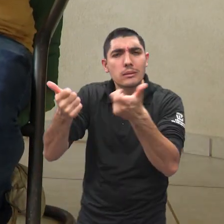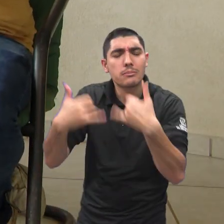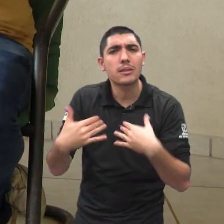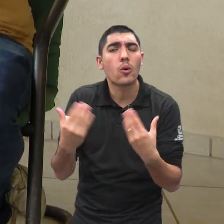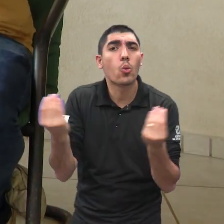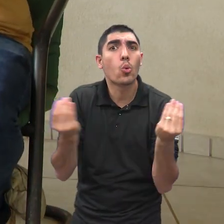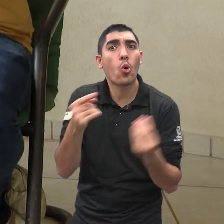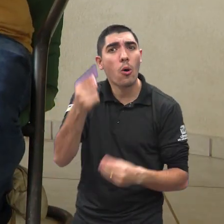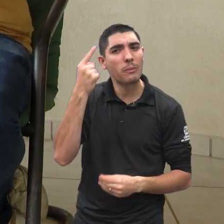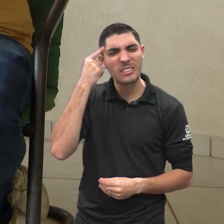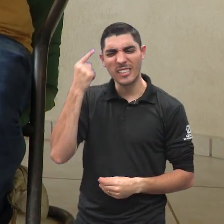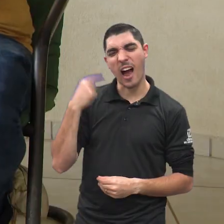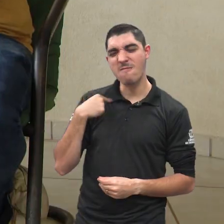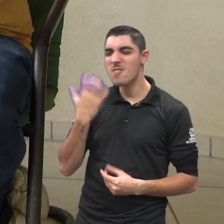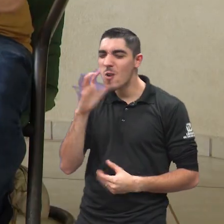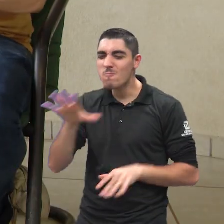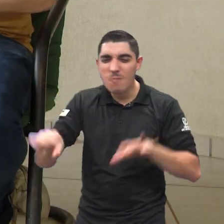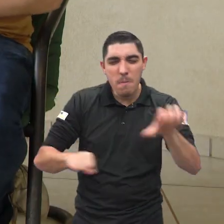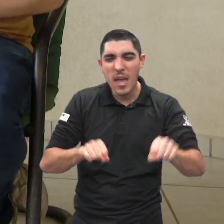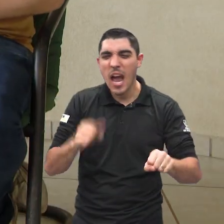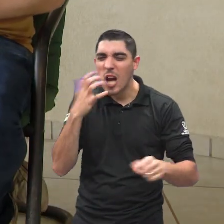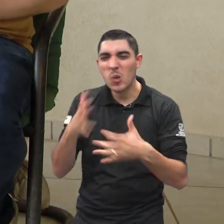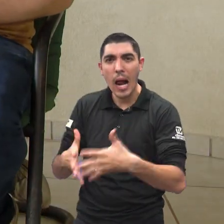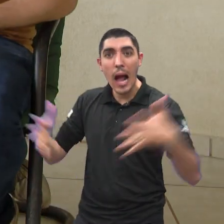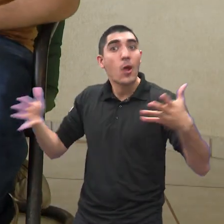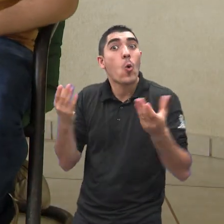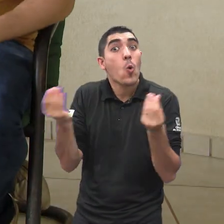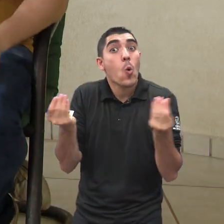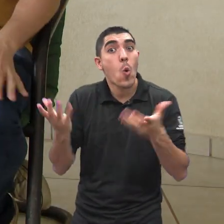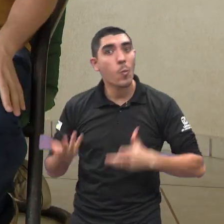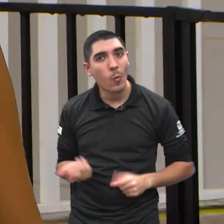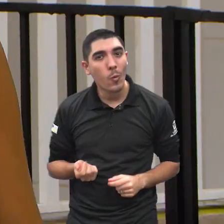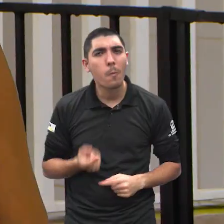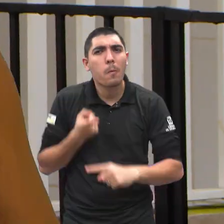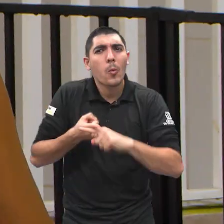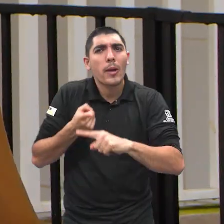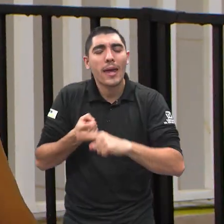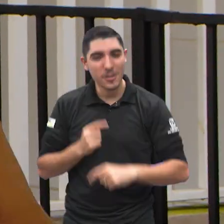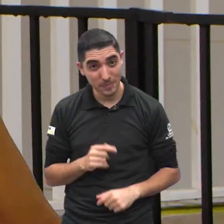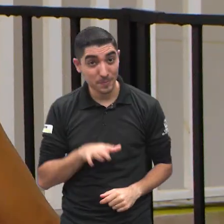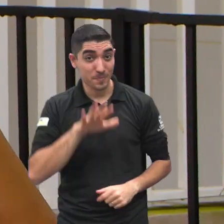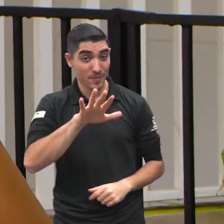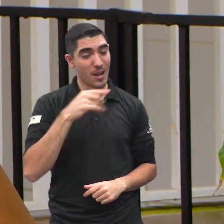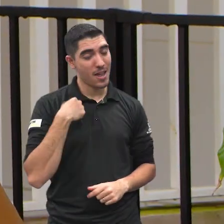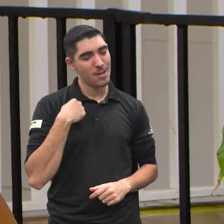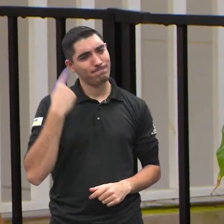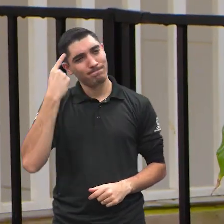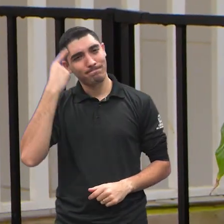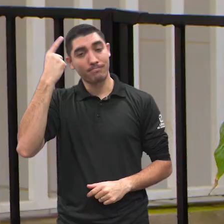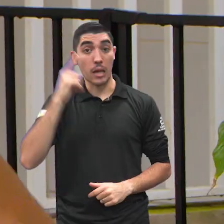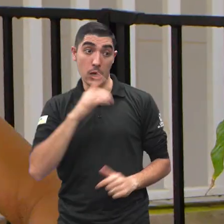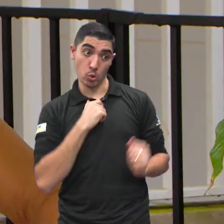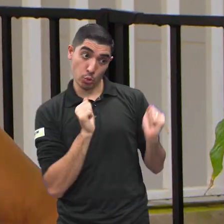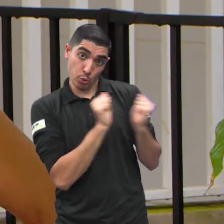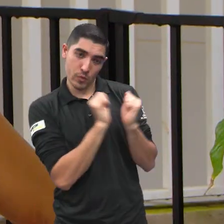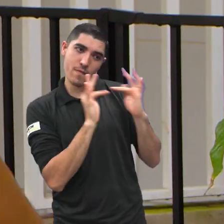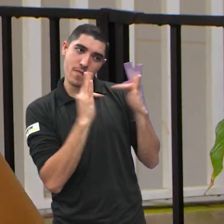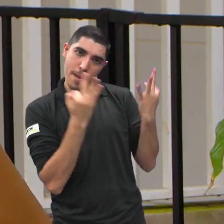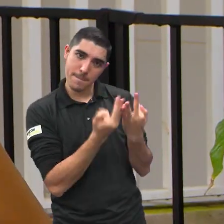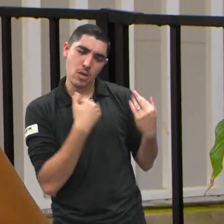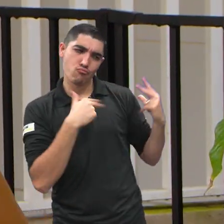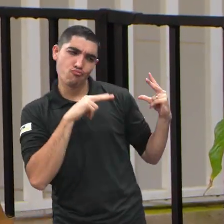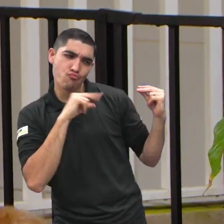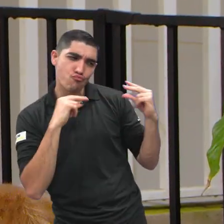Da onde que veio essa ideia de ter bicho gigante em casa, mulher? Então, a ideia teve que partir da família,